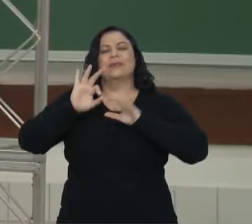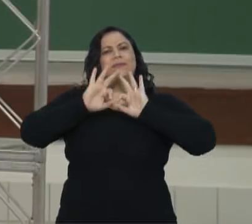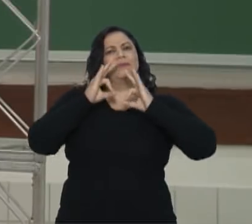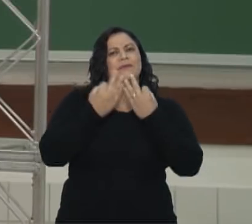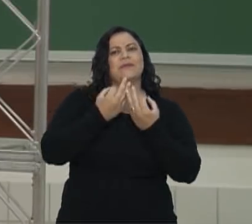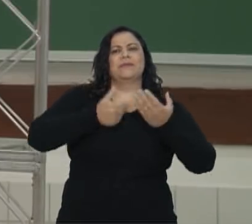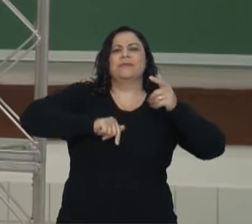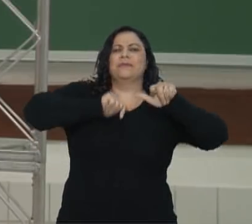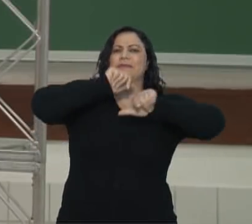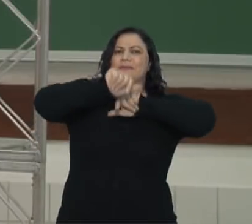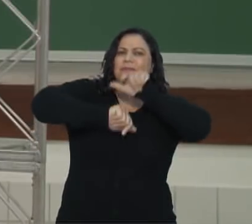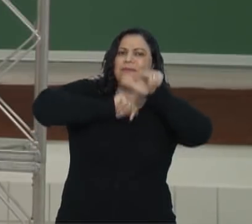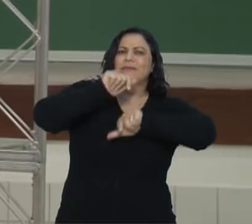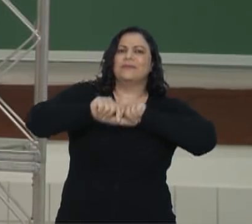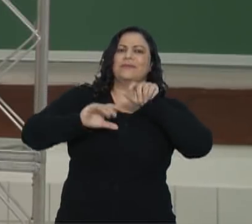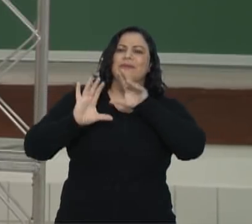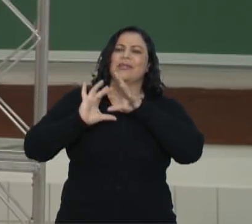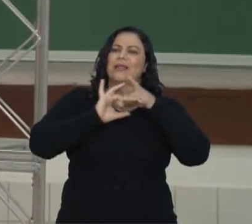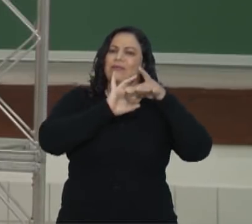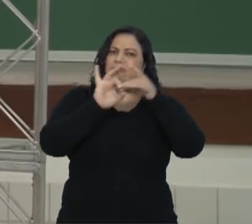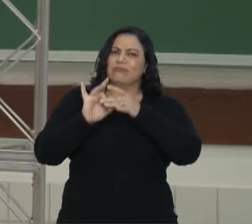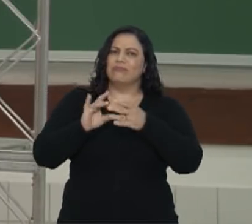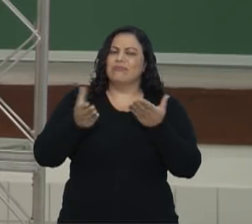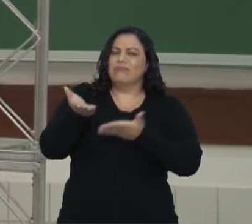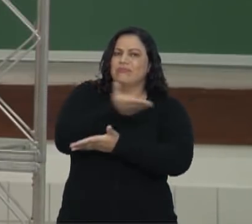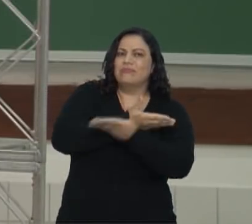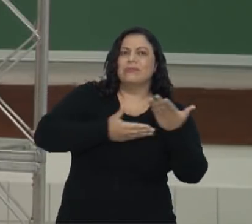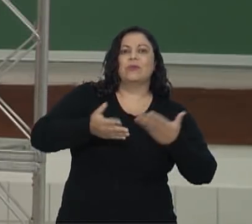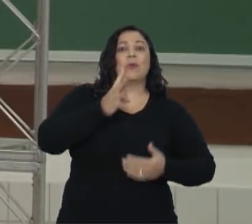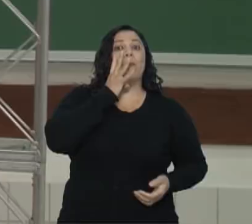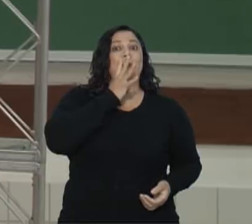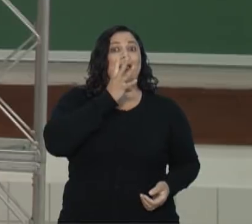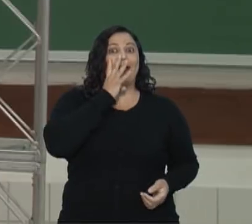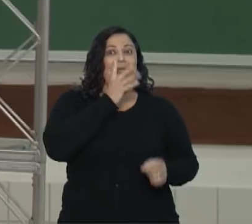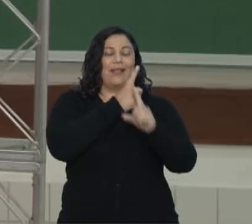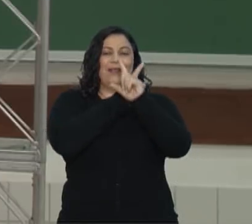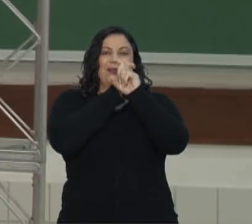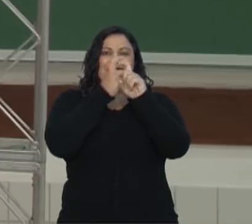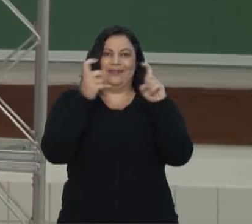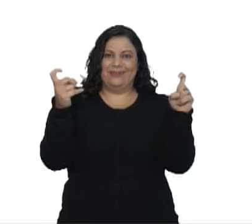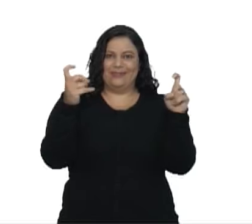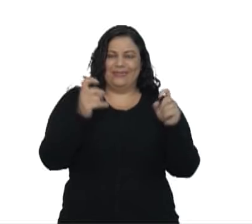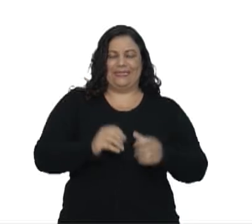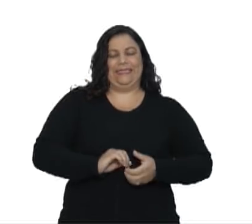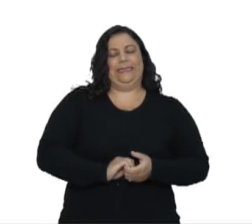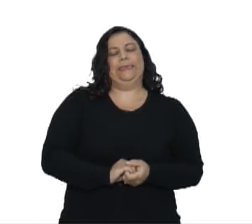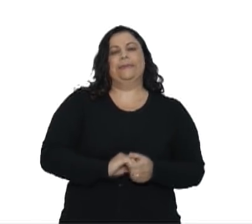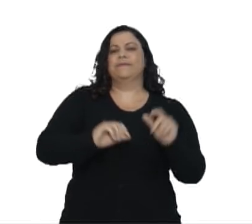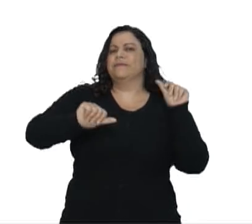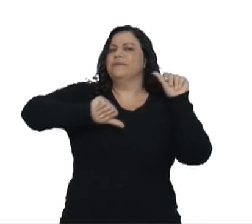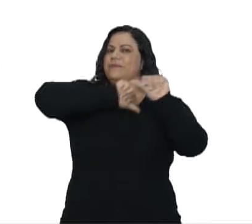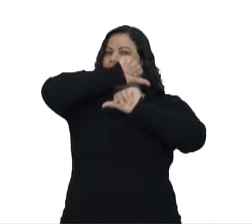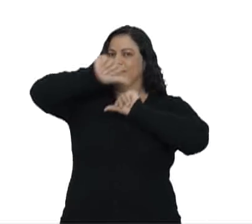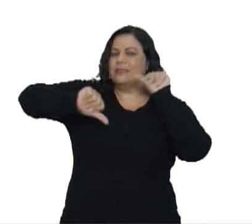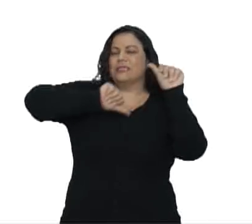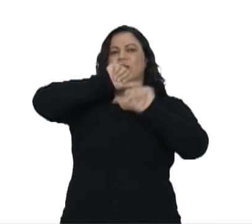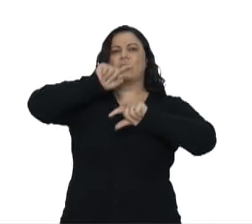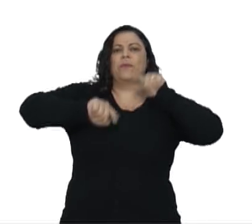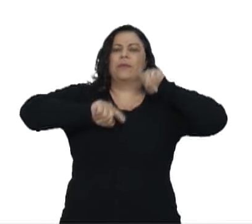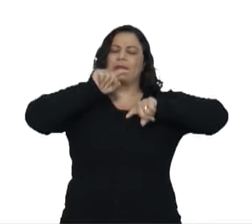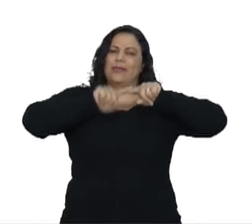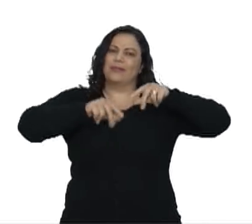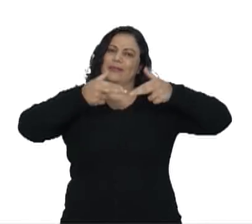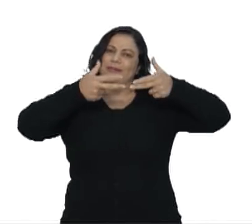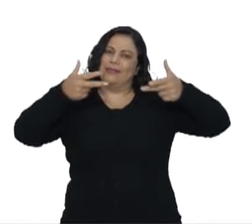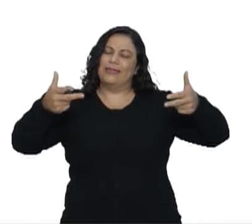em conjunto para ver como é legal fazer ciência. Então, vamos misturar alguns materiais para verificar se